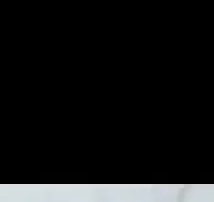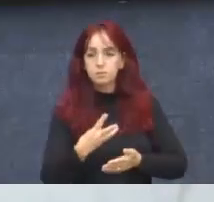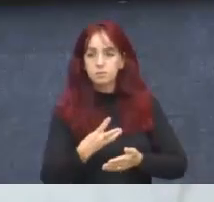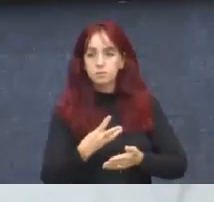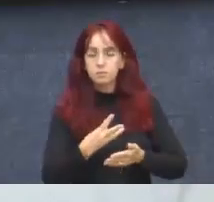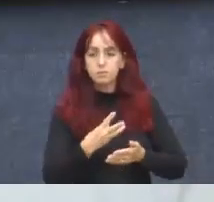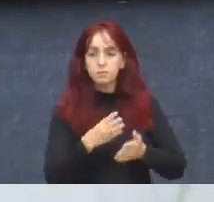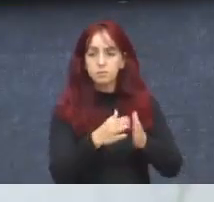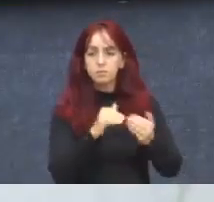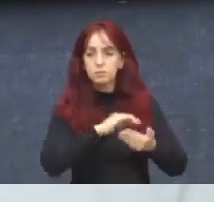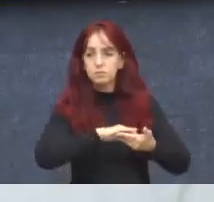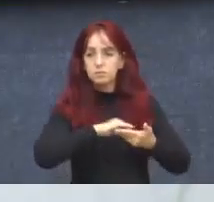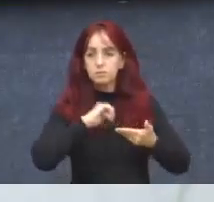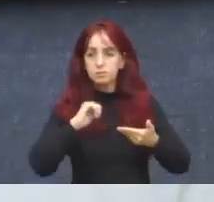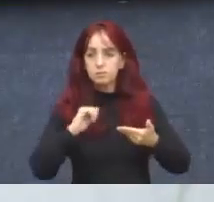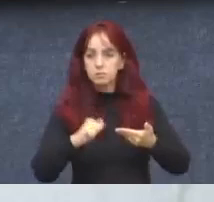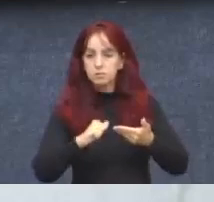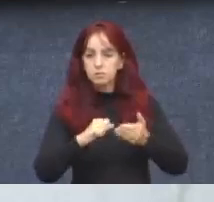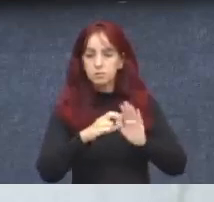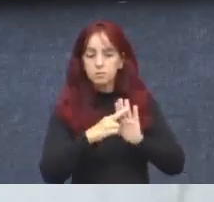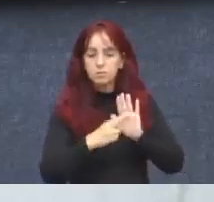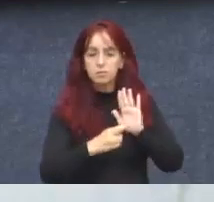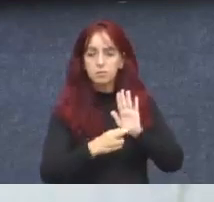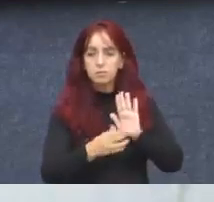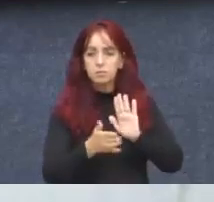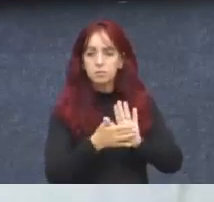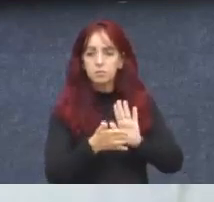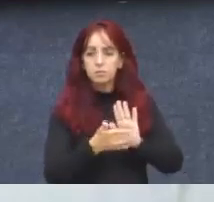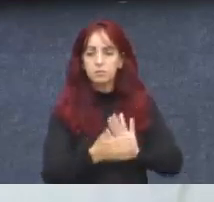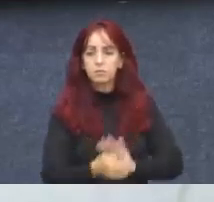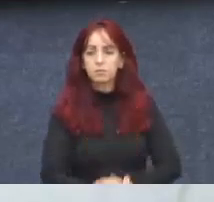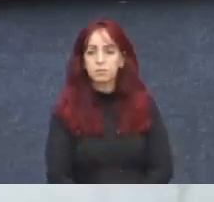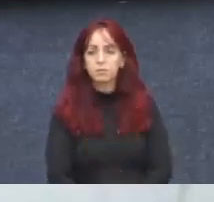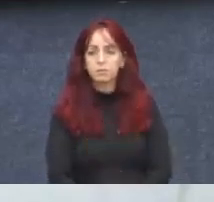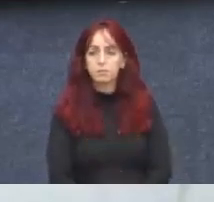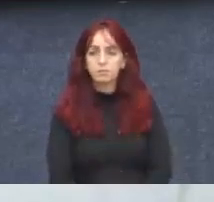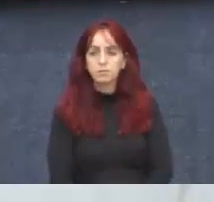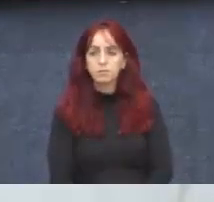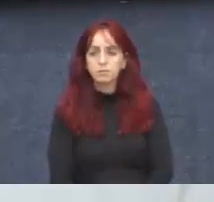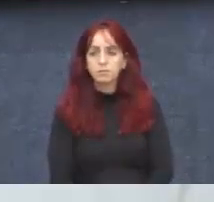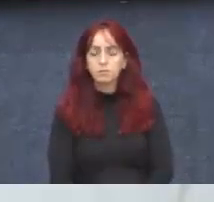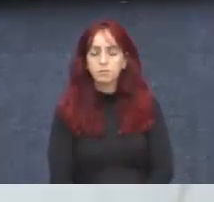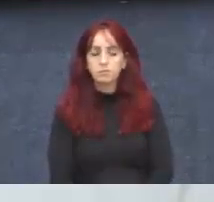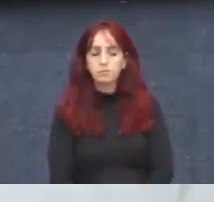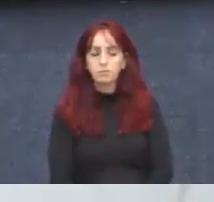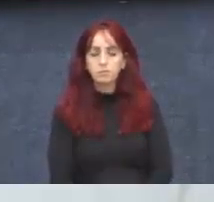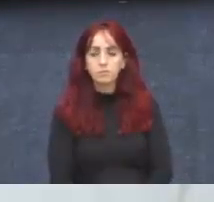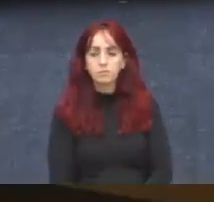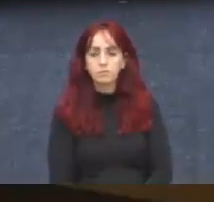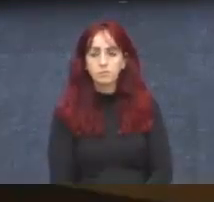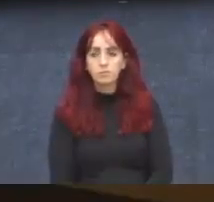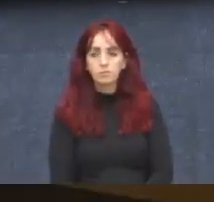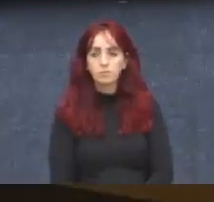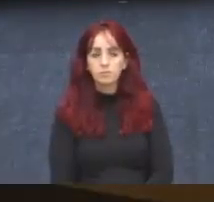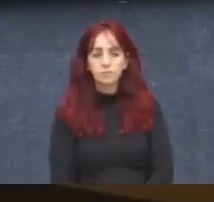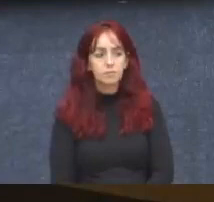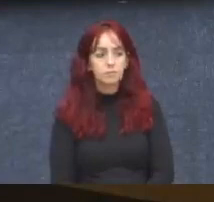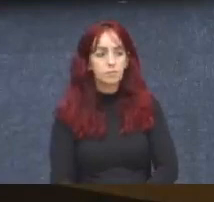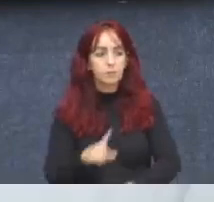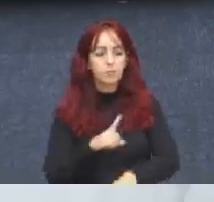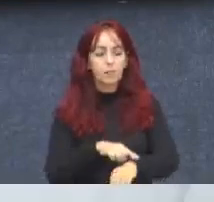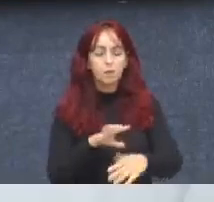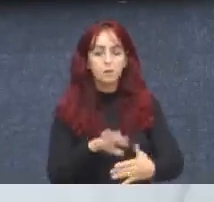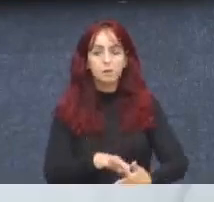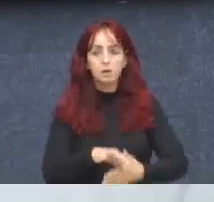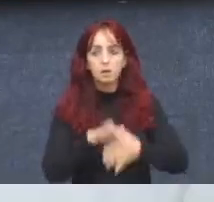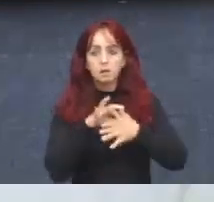retirada de tramitação da referida proposta. Presidente, tempo de liderança, por gentileza. Deferido.